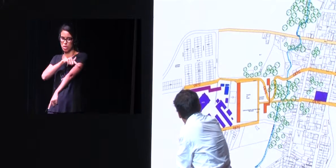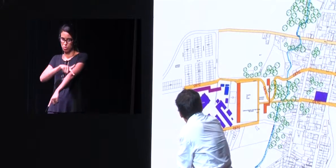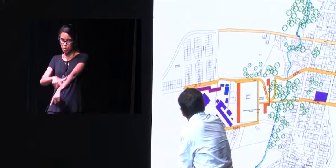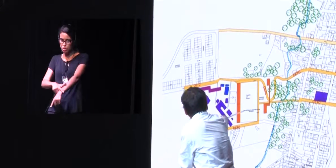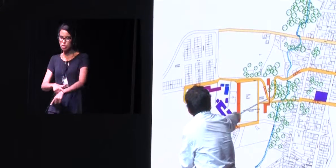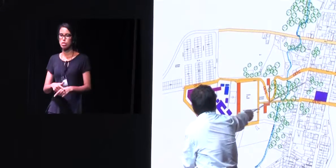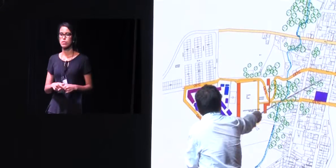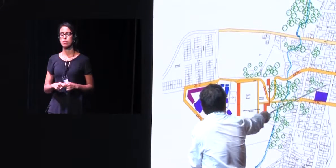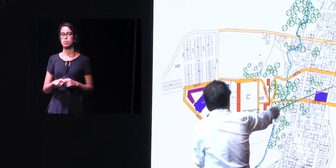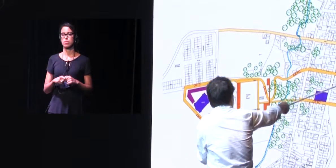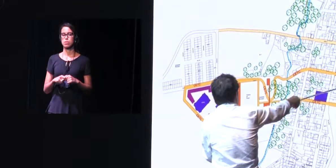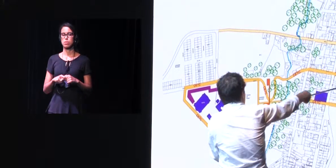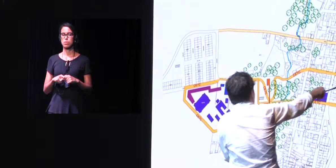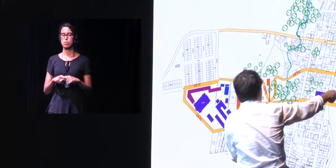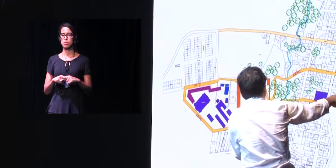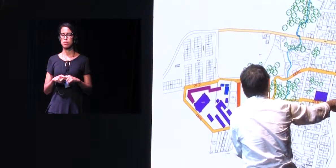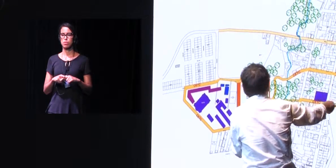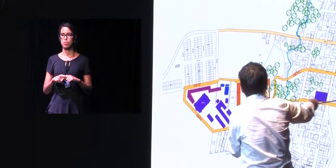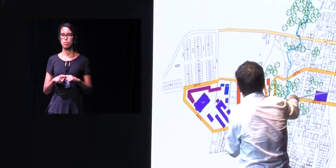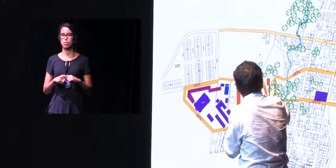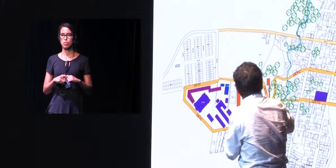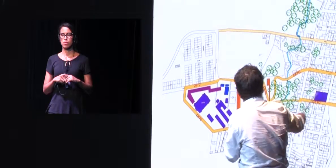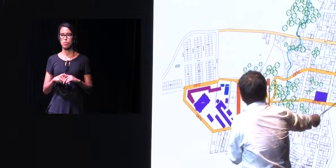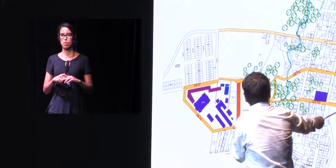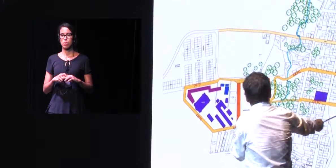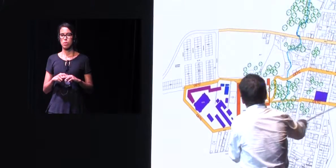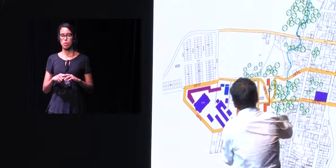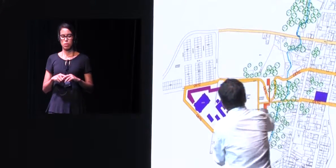parque educativo e depois chega a ter o polideportivo,